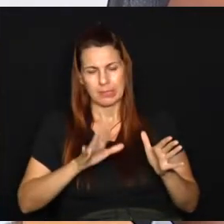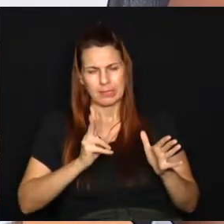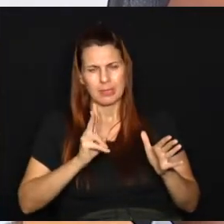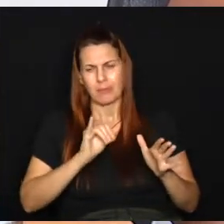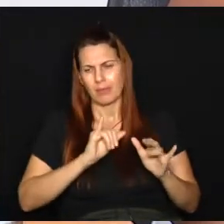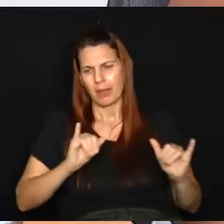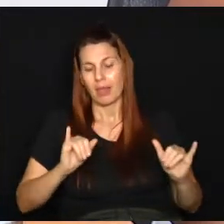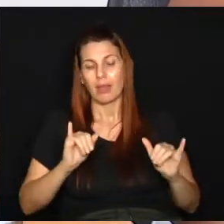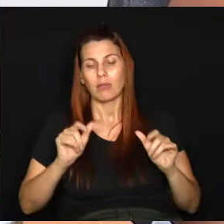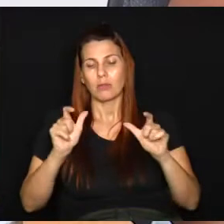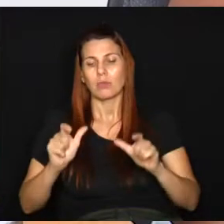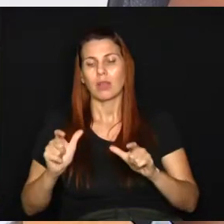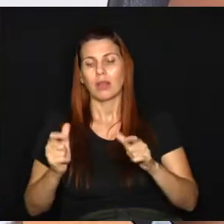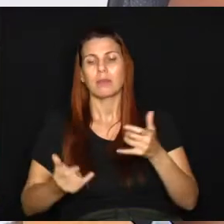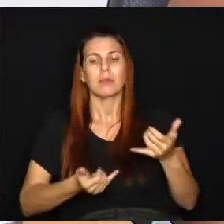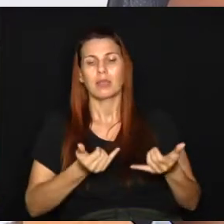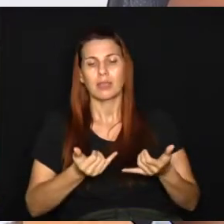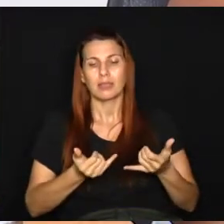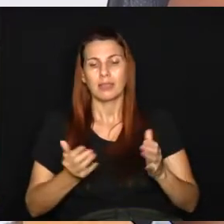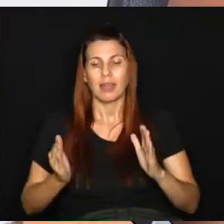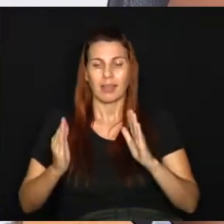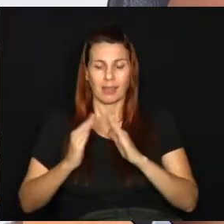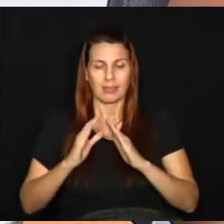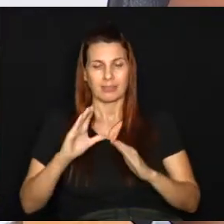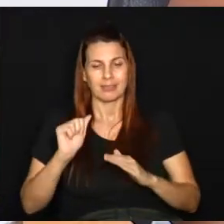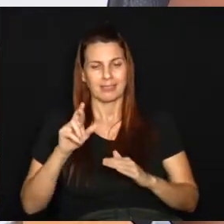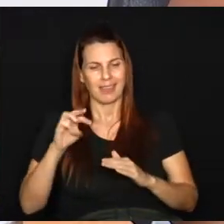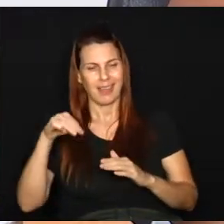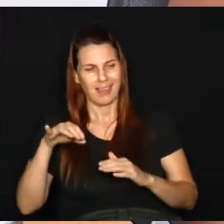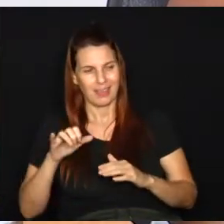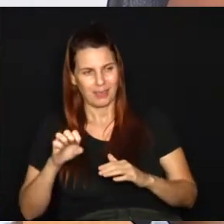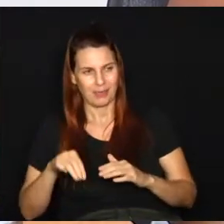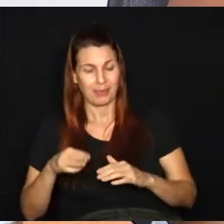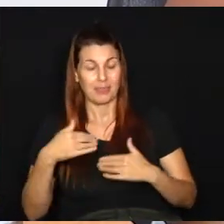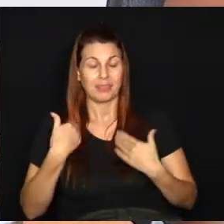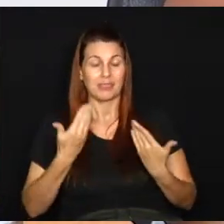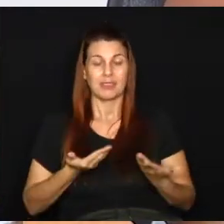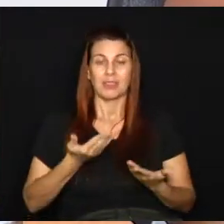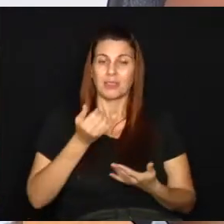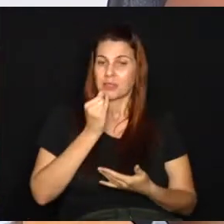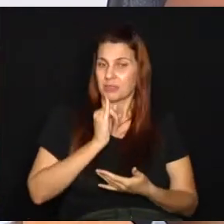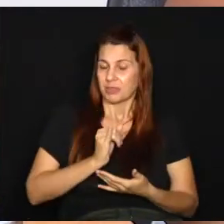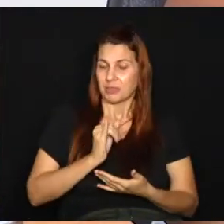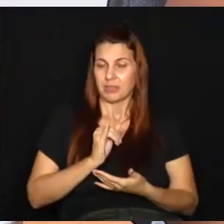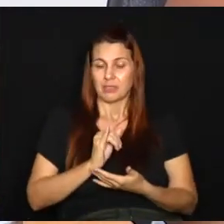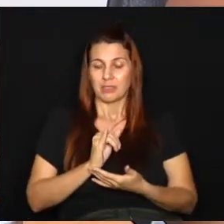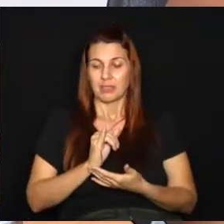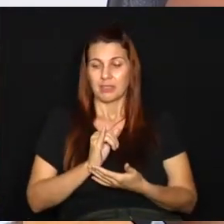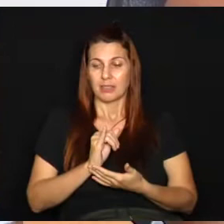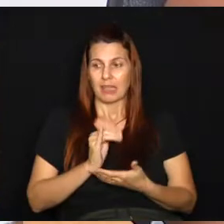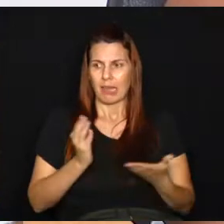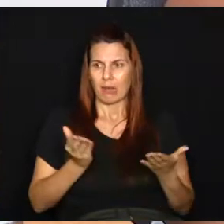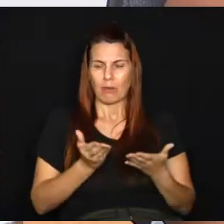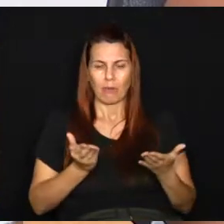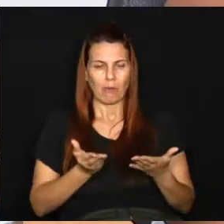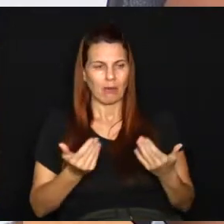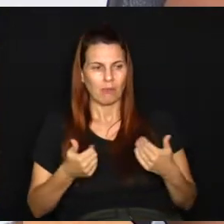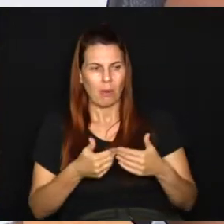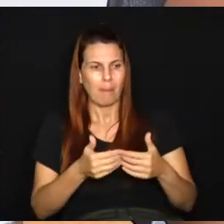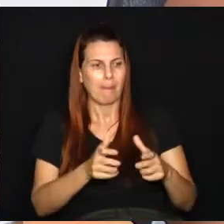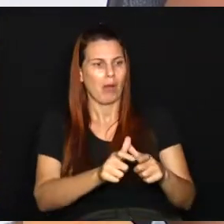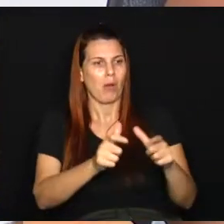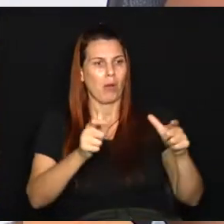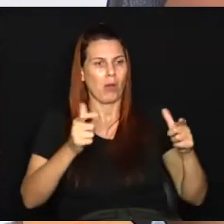saiu. Onde é a sua diversão? Na casa da Dona Carmen. Aí eu disse, agora Aí eu disse, agora eu vou abrir um clube, né? Porque se